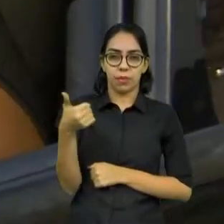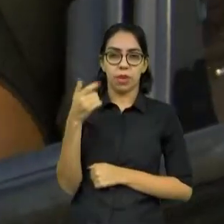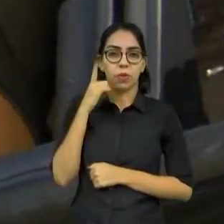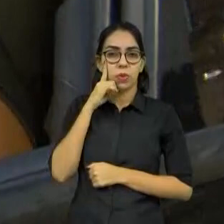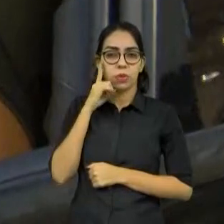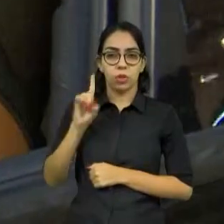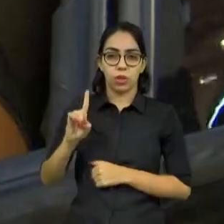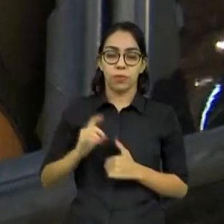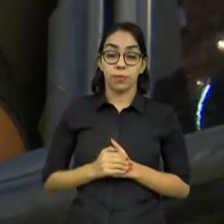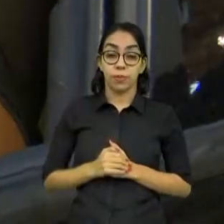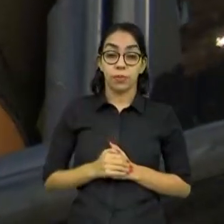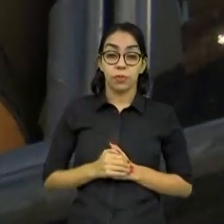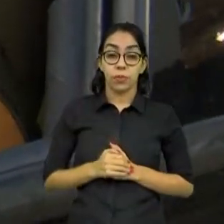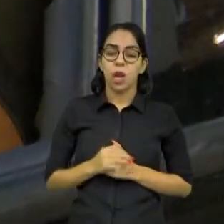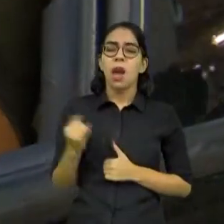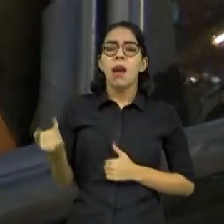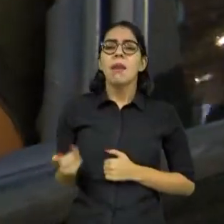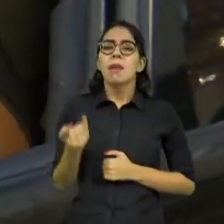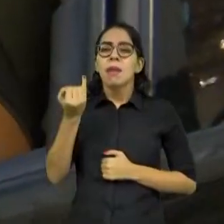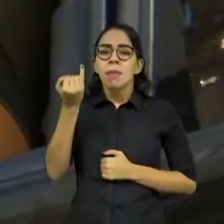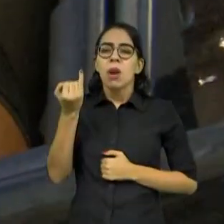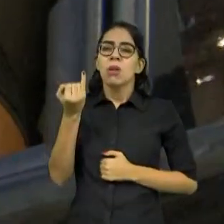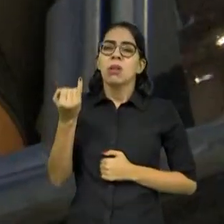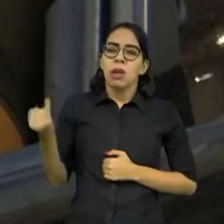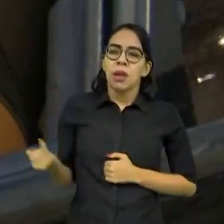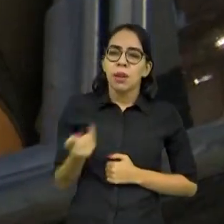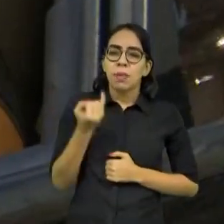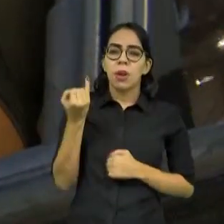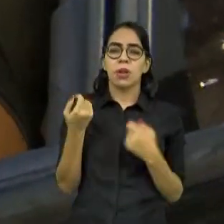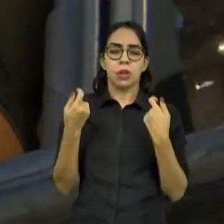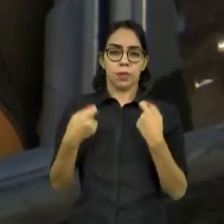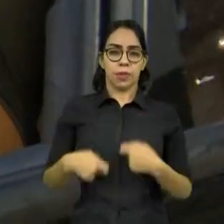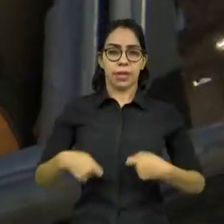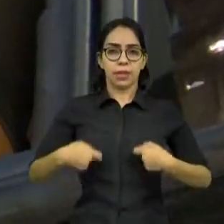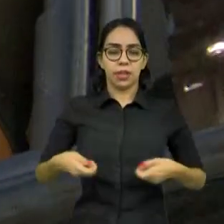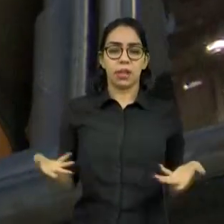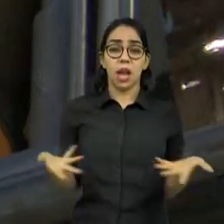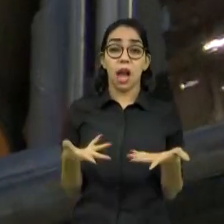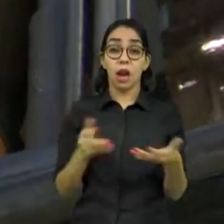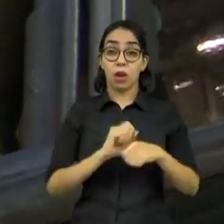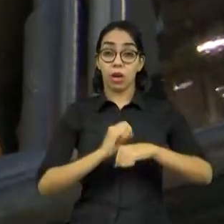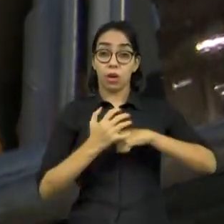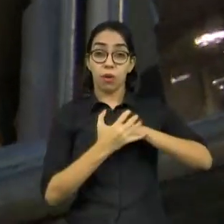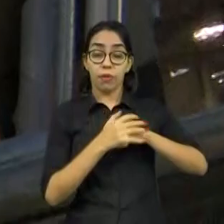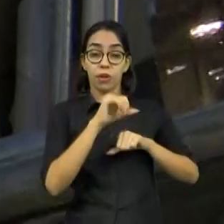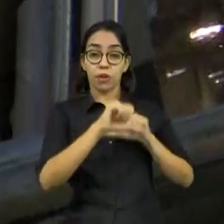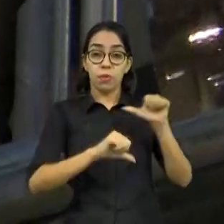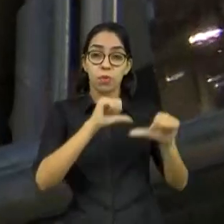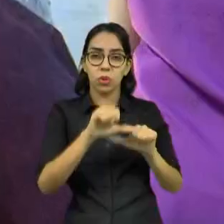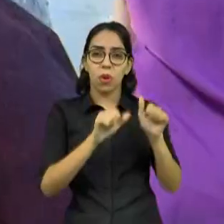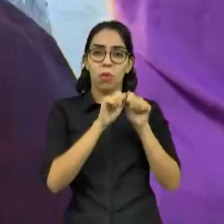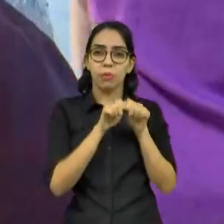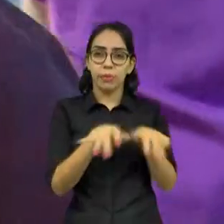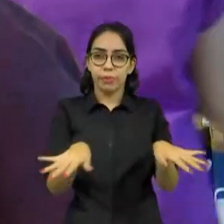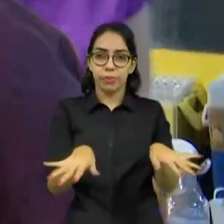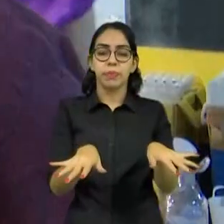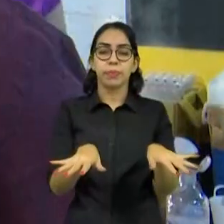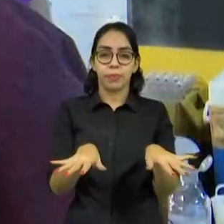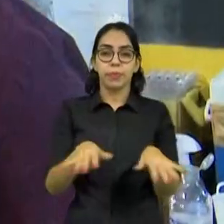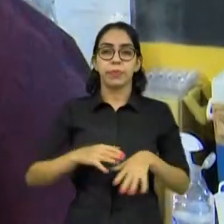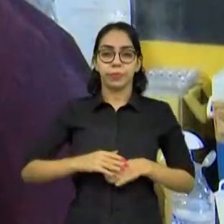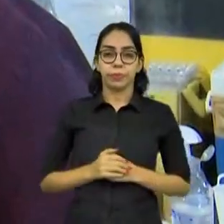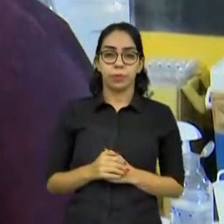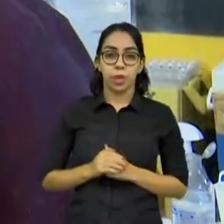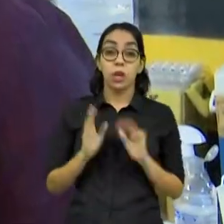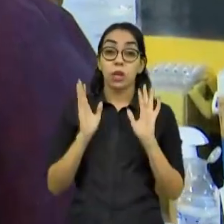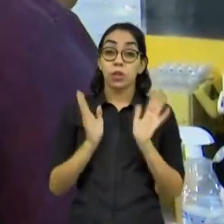mundo vir, porque é essencial, ainda mais com essa nova variante aí. Então, recomendo a todos tomar essa quarta dose. Está tendo um aumento dos